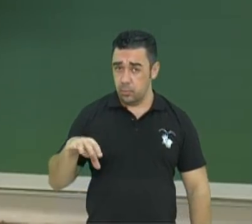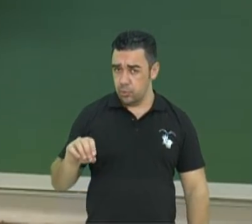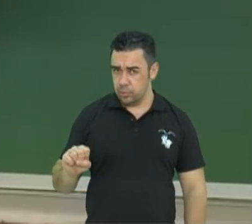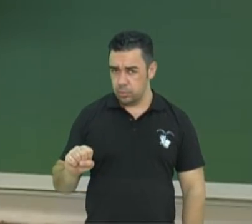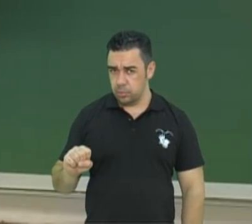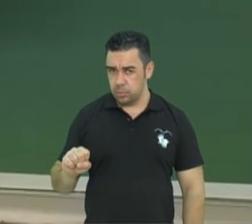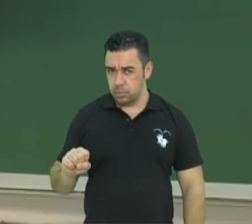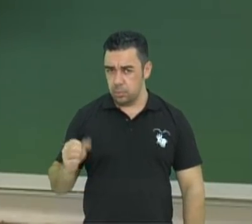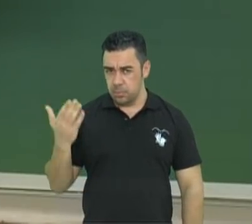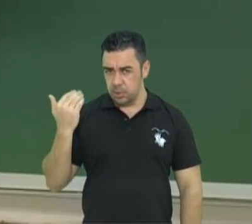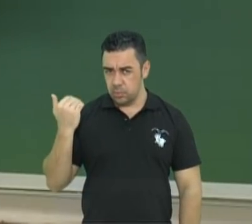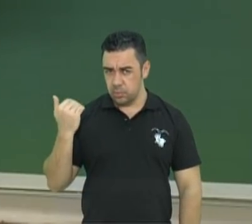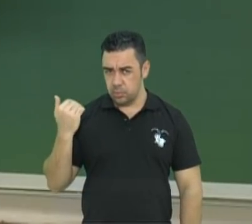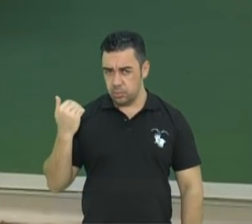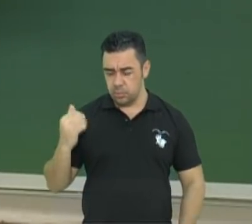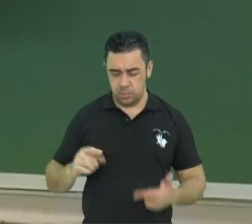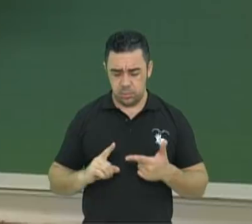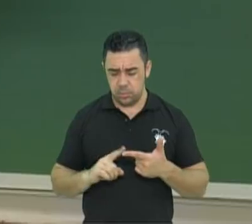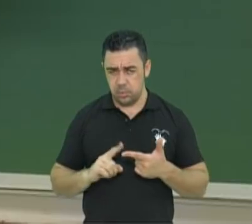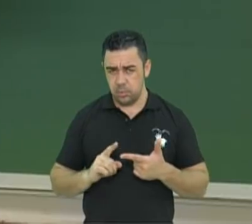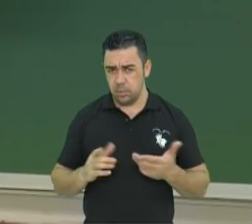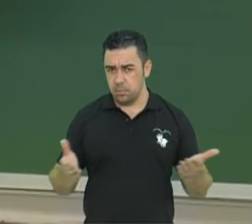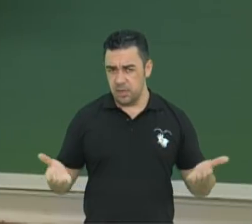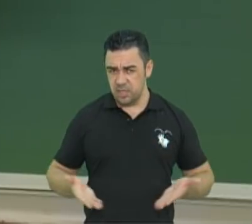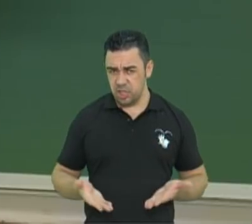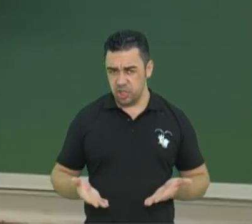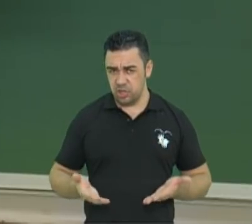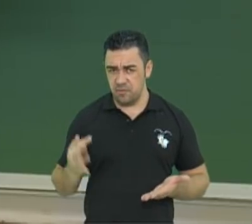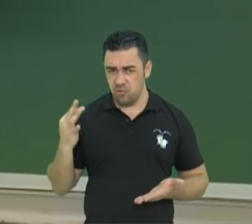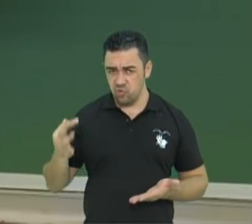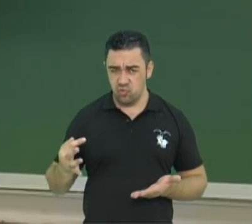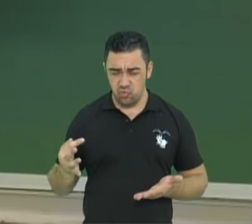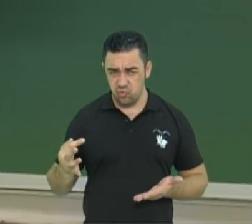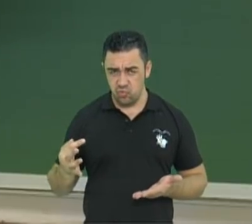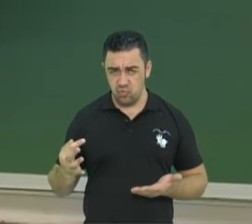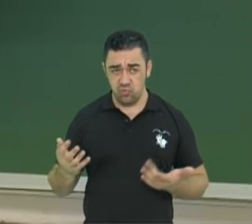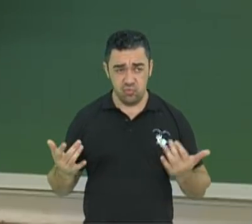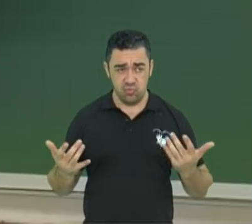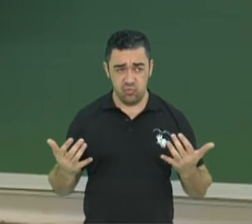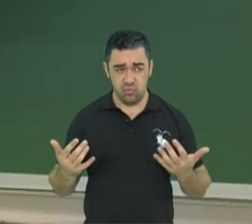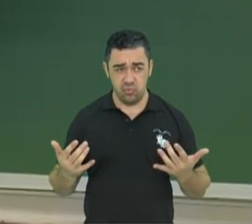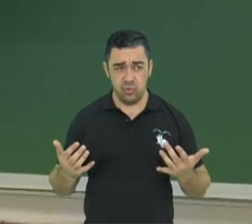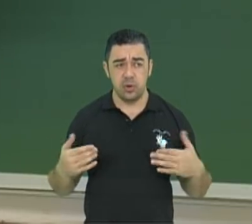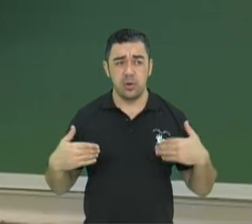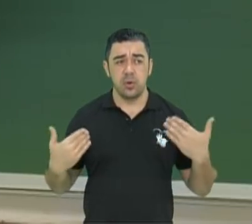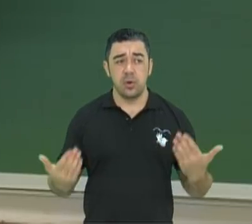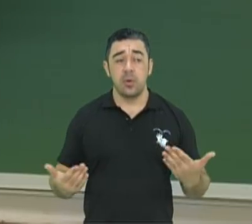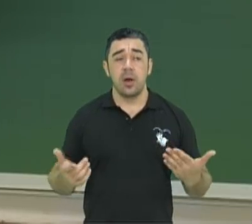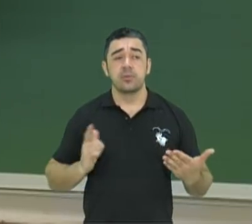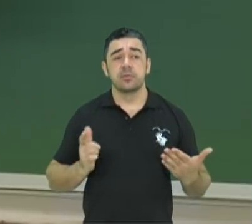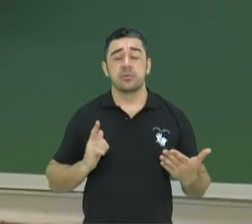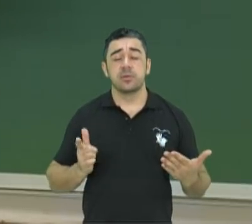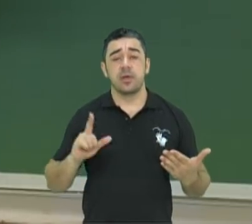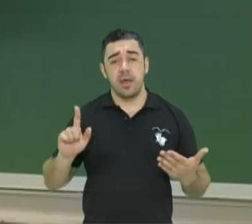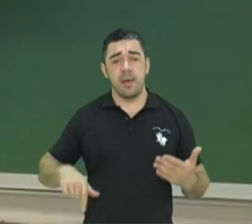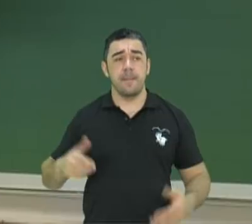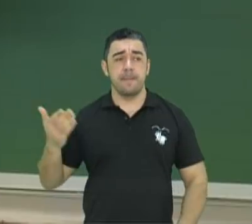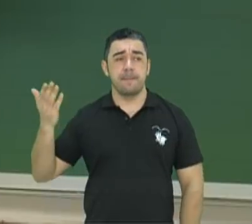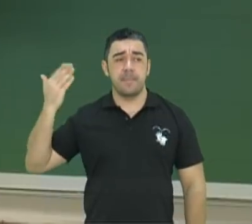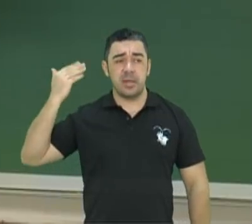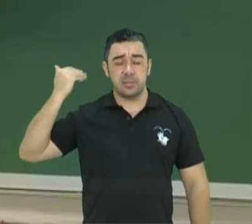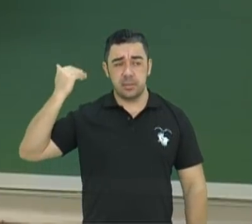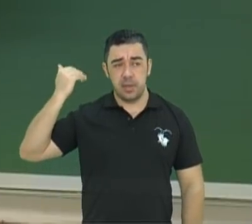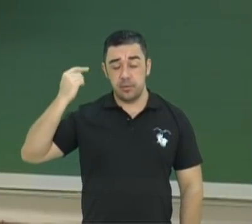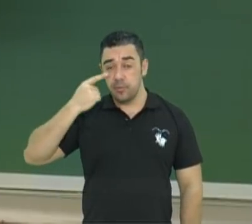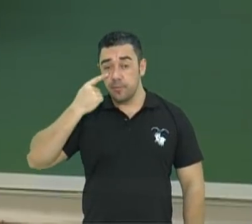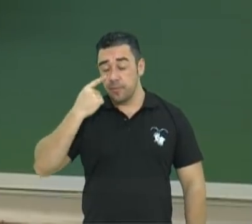pretérito? Será presente? Será futuro? Então, observe quais verbos foram conjugados no passado,